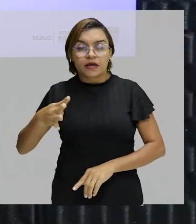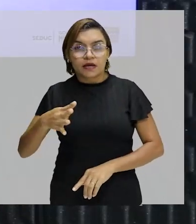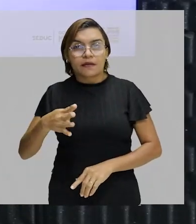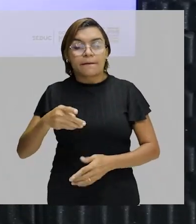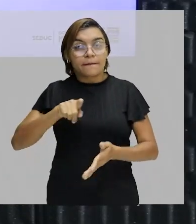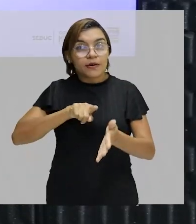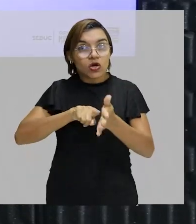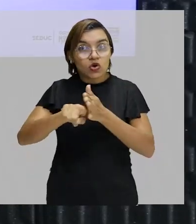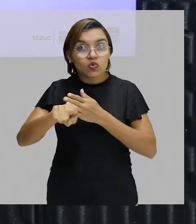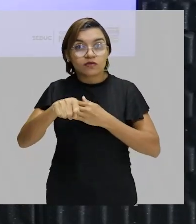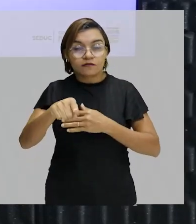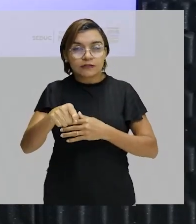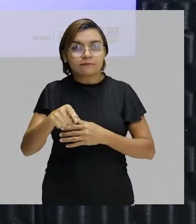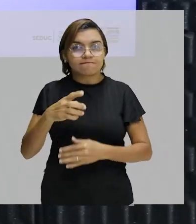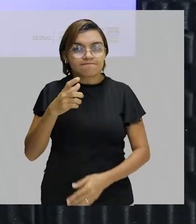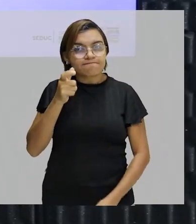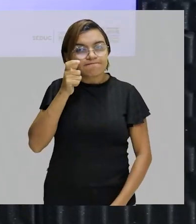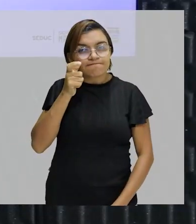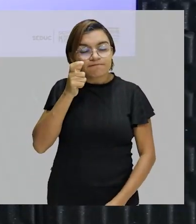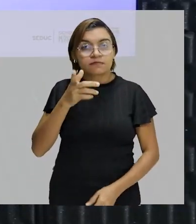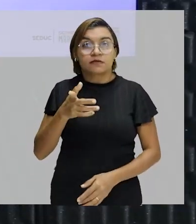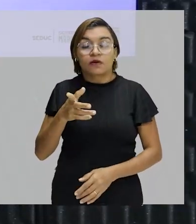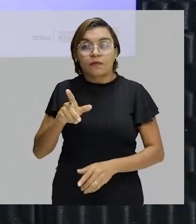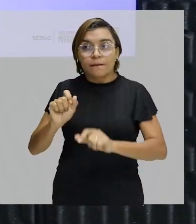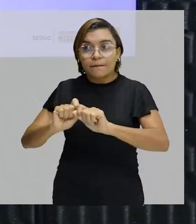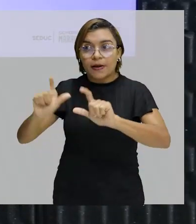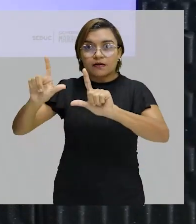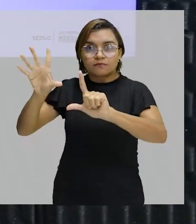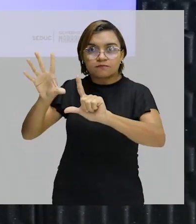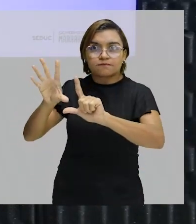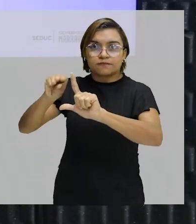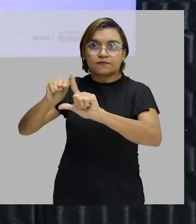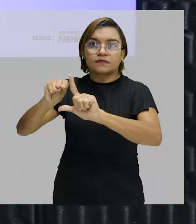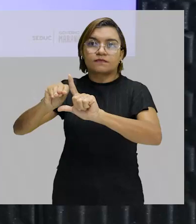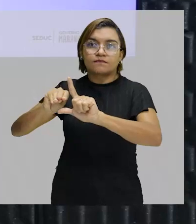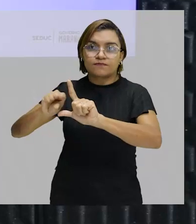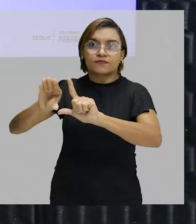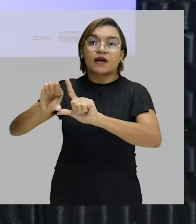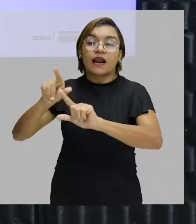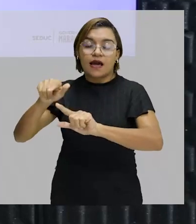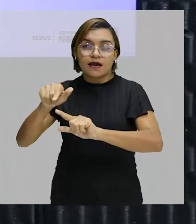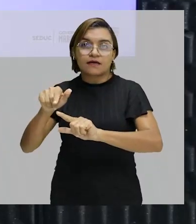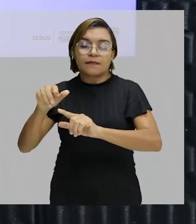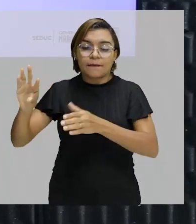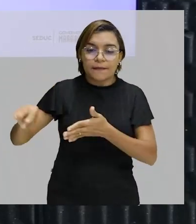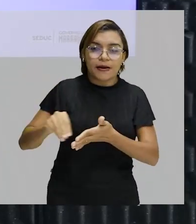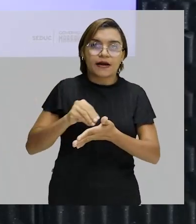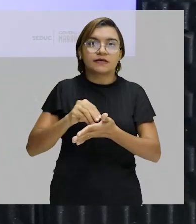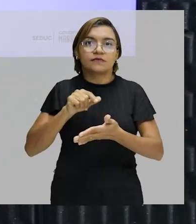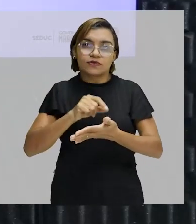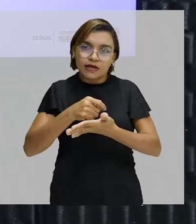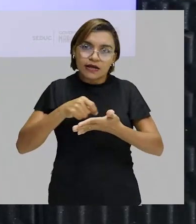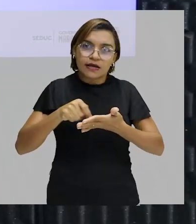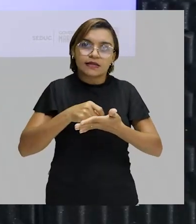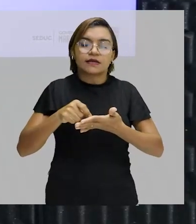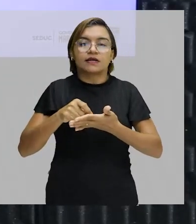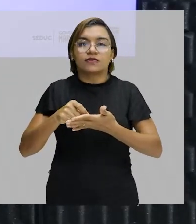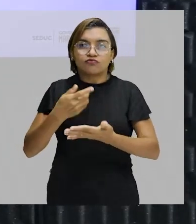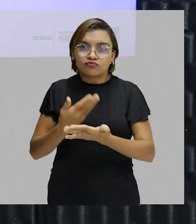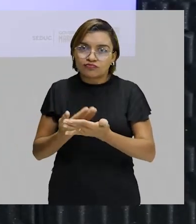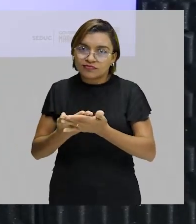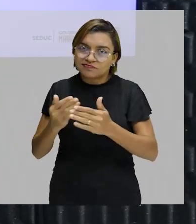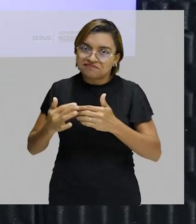sua atenção, você printa a tela, passa para o caderno e aí você vai continuar com seus estudos. Beleza, turma?